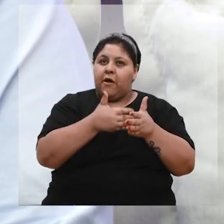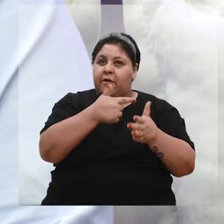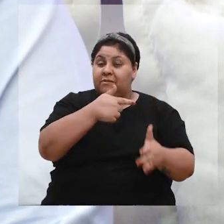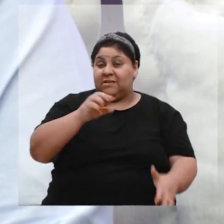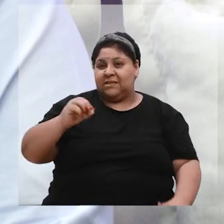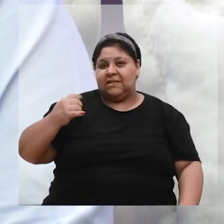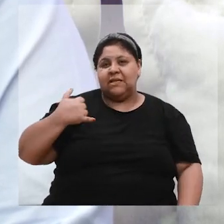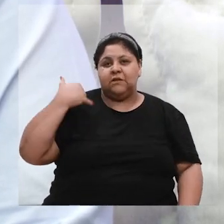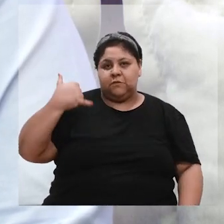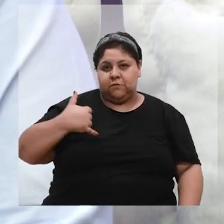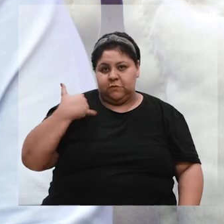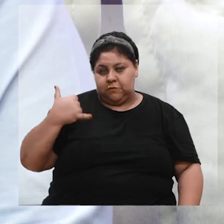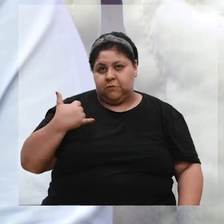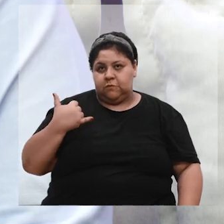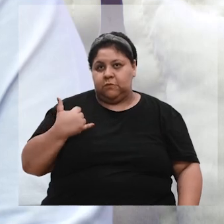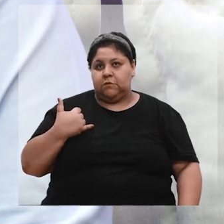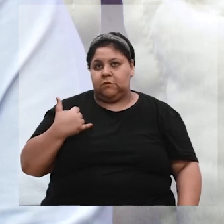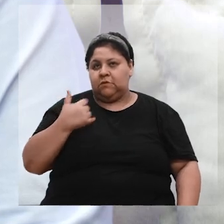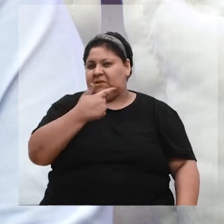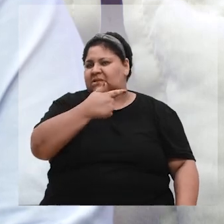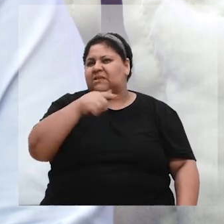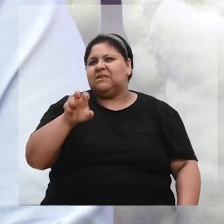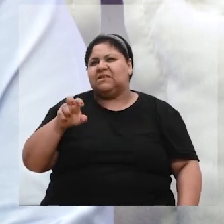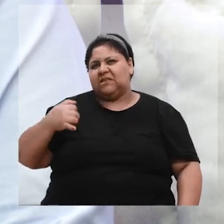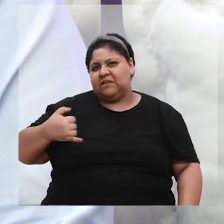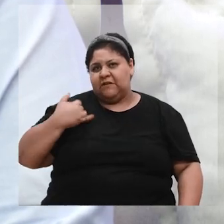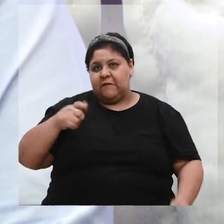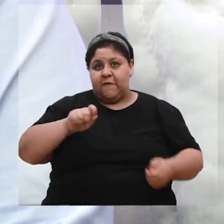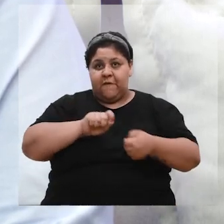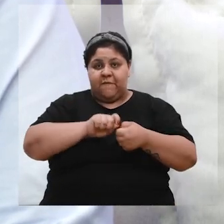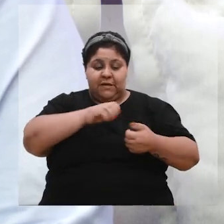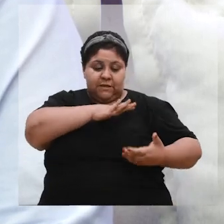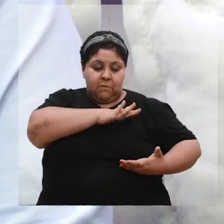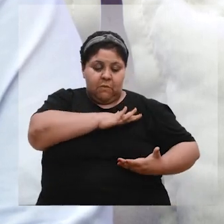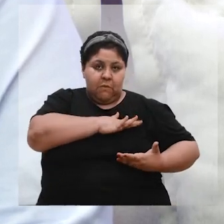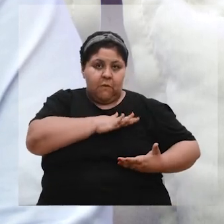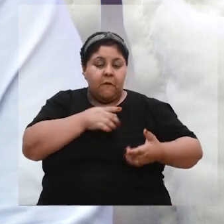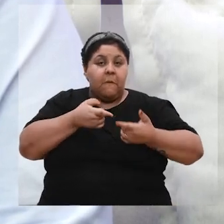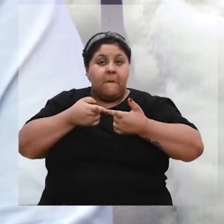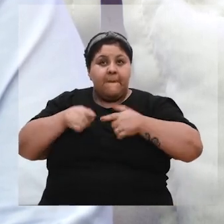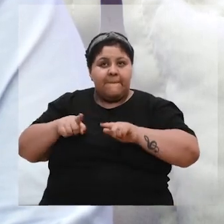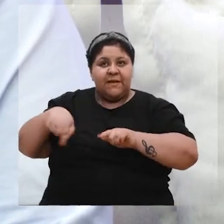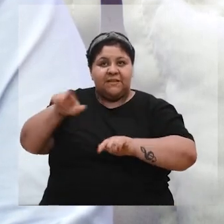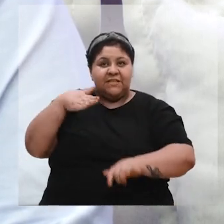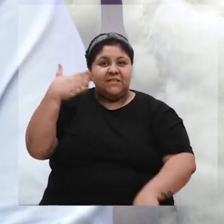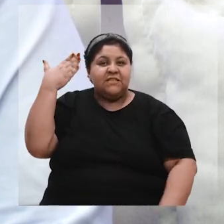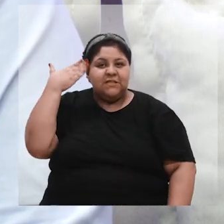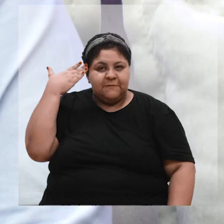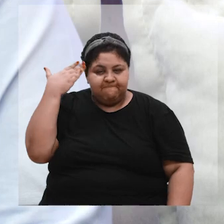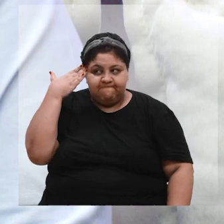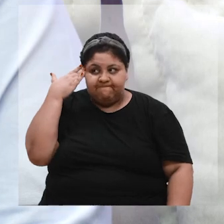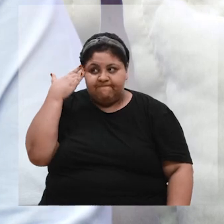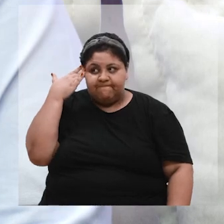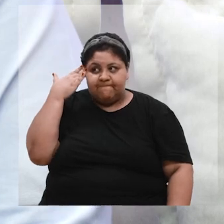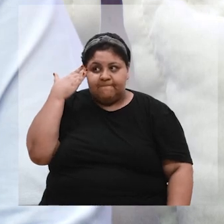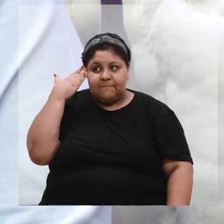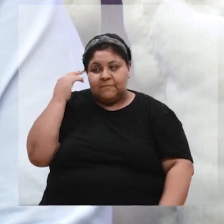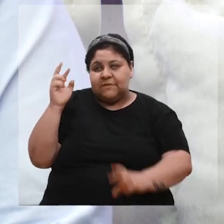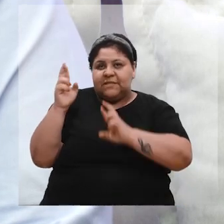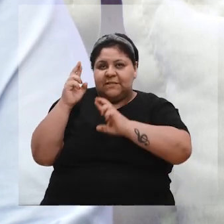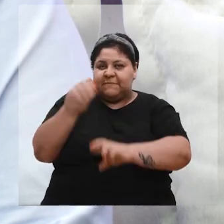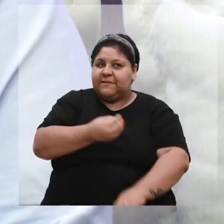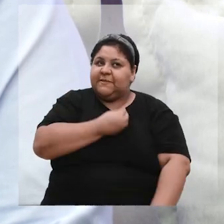até os 70 anos, né? Então, aos 75 anos, a gente faz a mamografia. Mas a gente sabe que